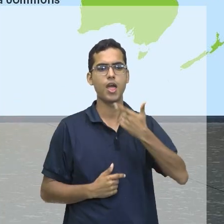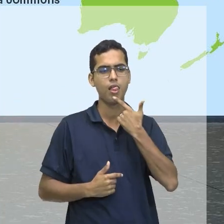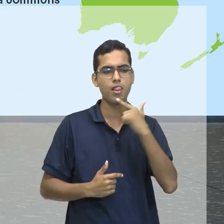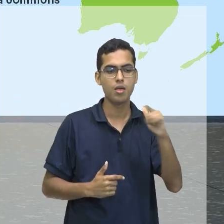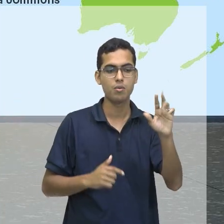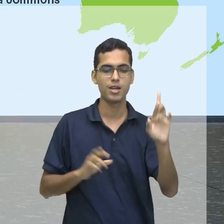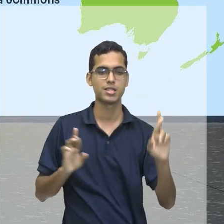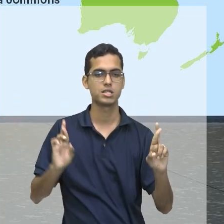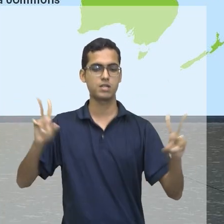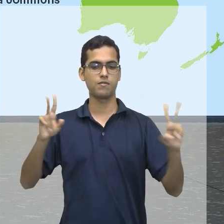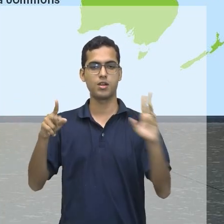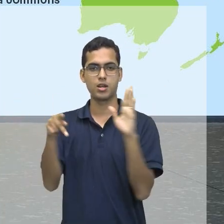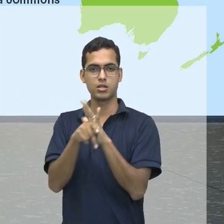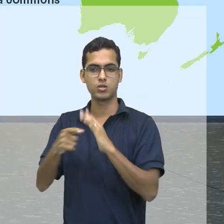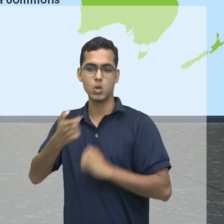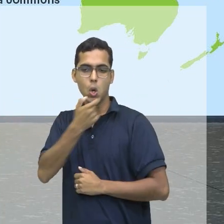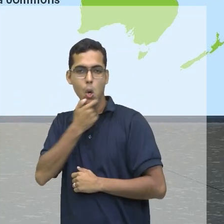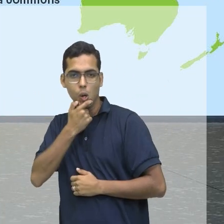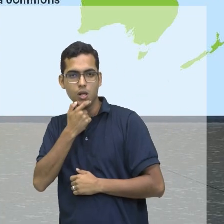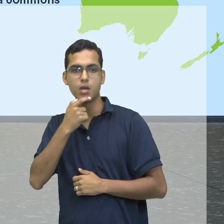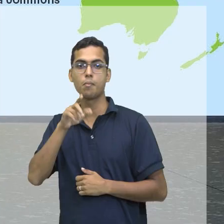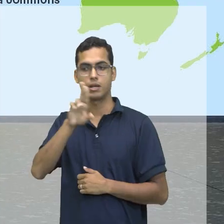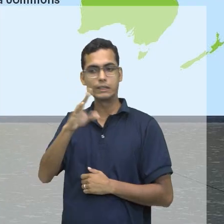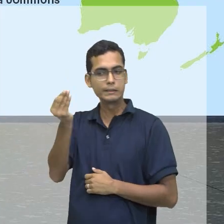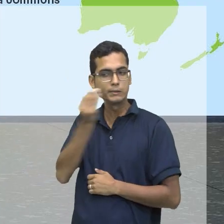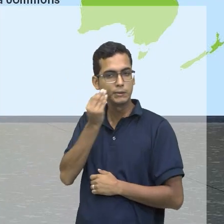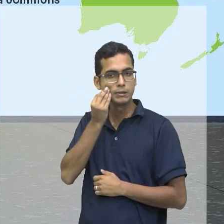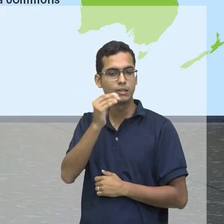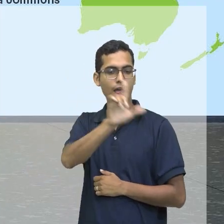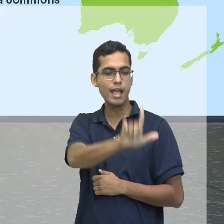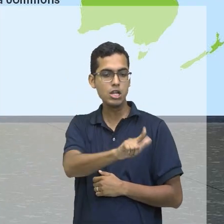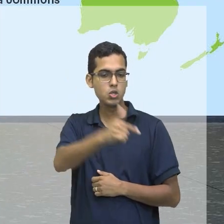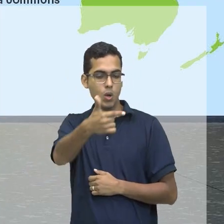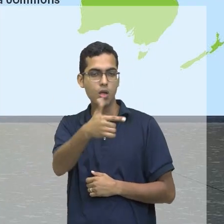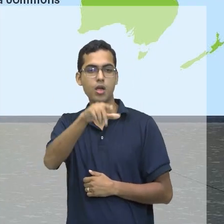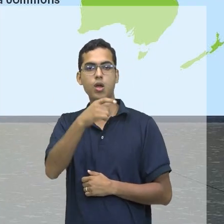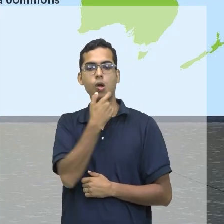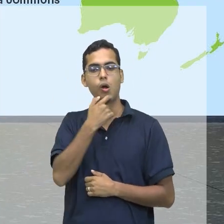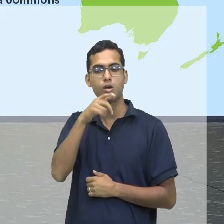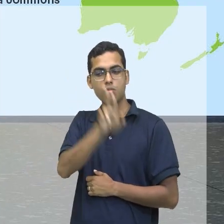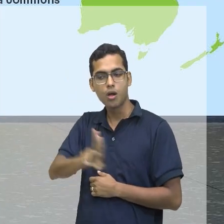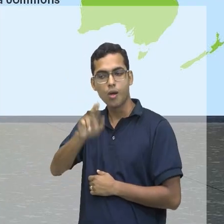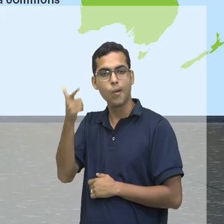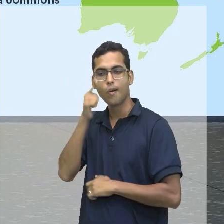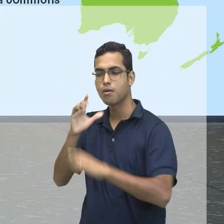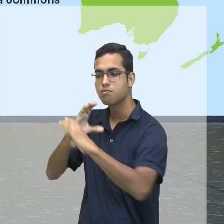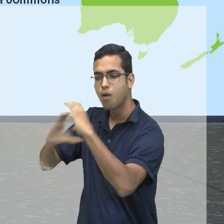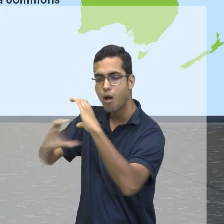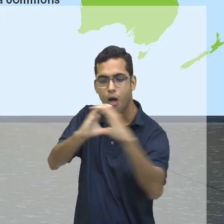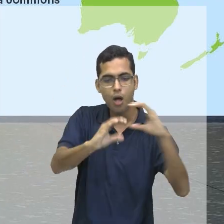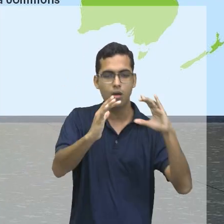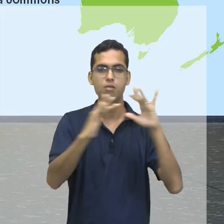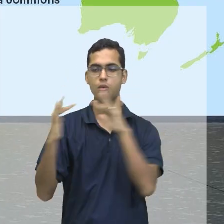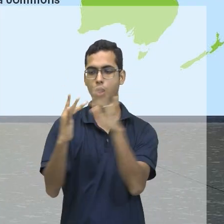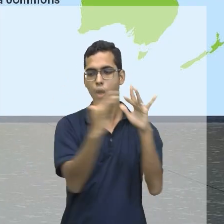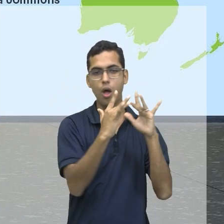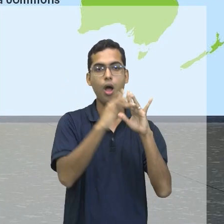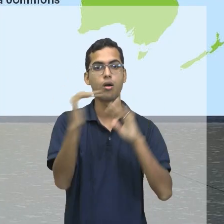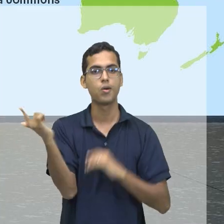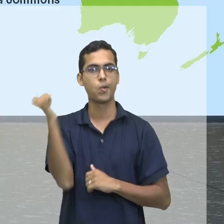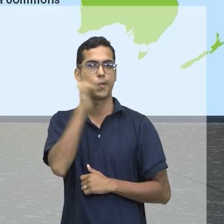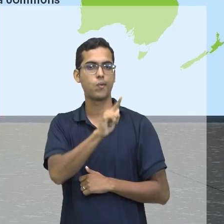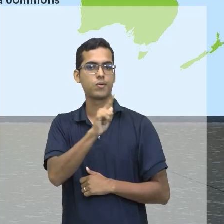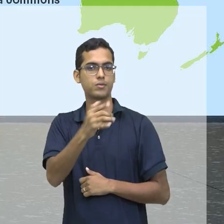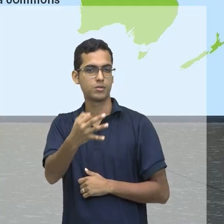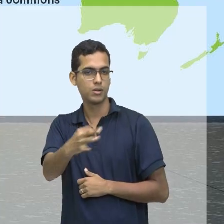têm a língua inglesa como língua materna, mas que pode utilizar o inglês para se comunicar com pessoas de diferentes países. Então, a